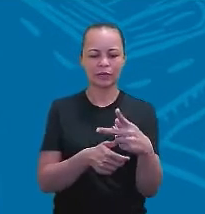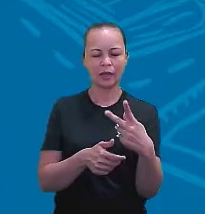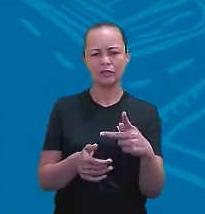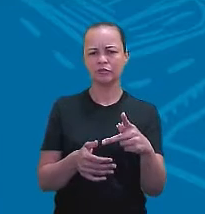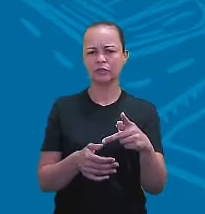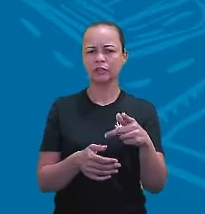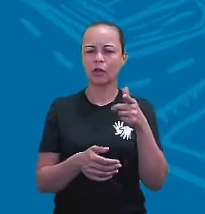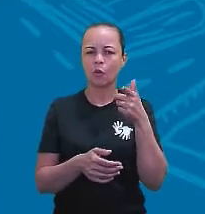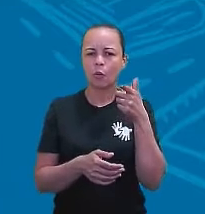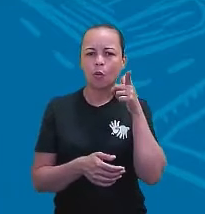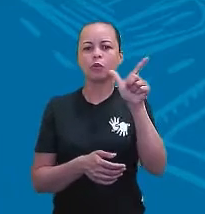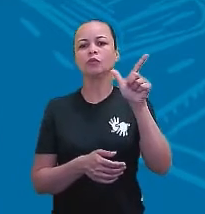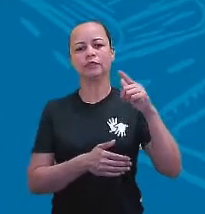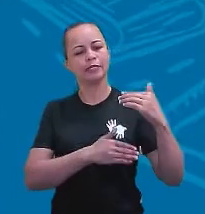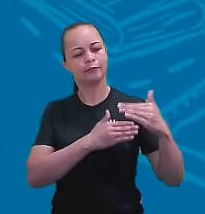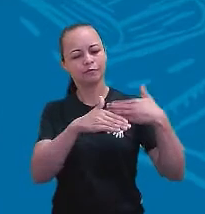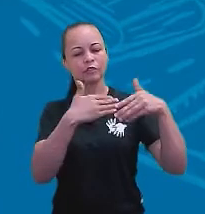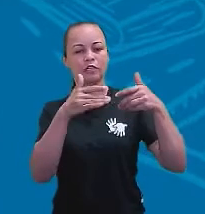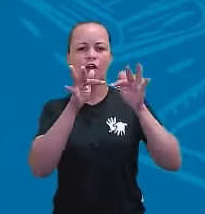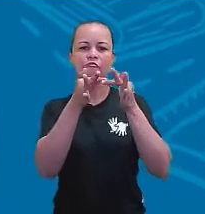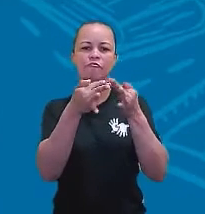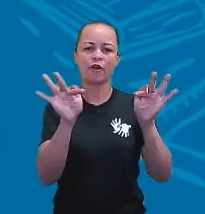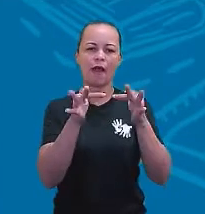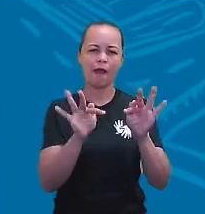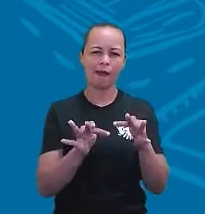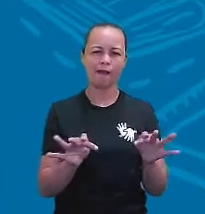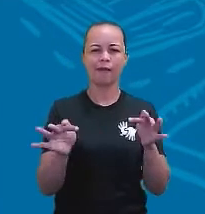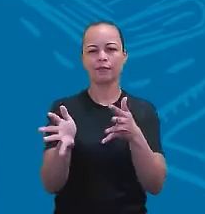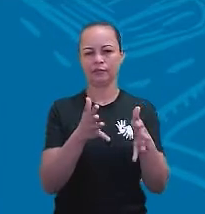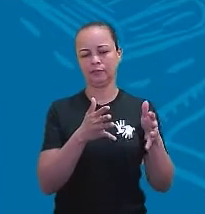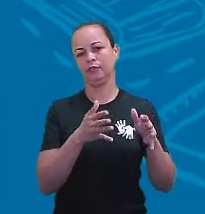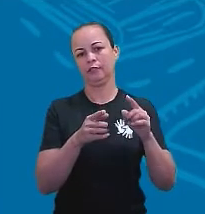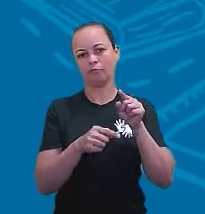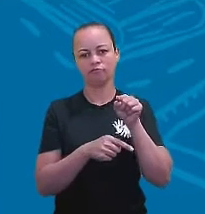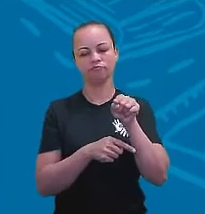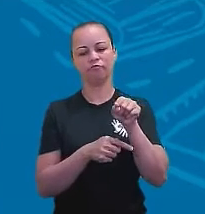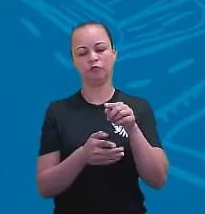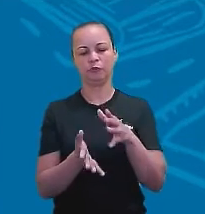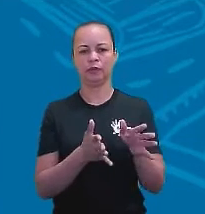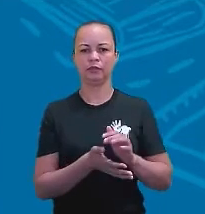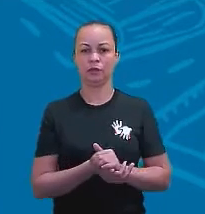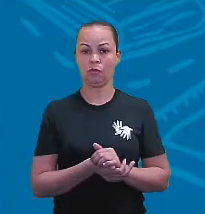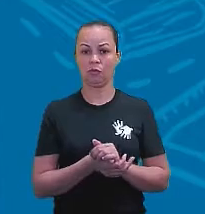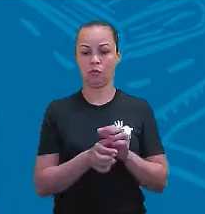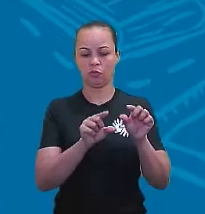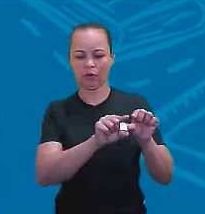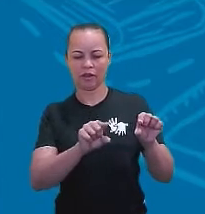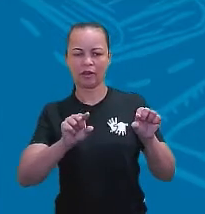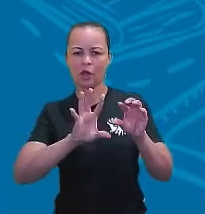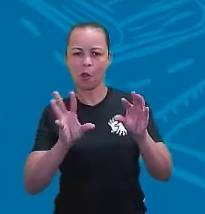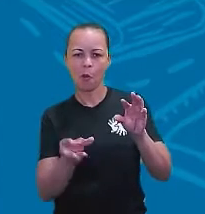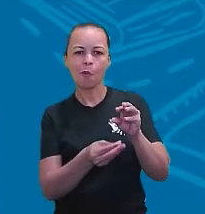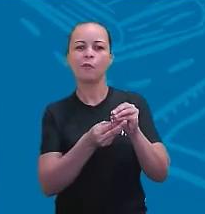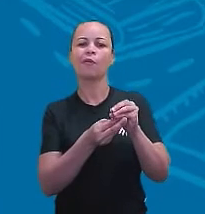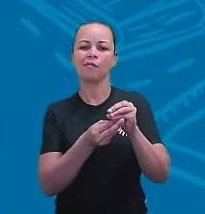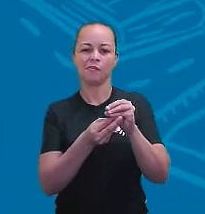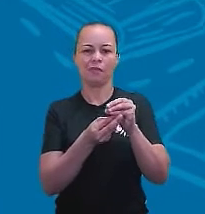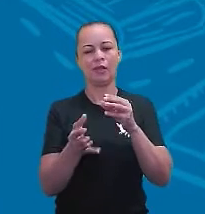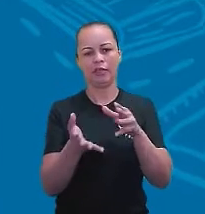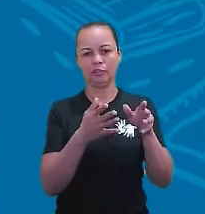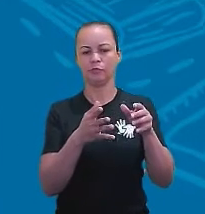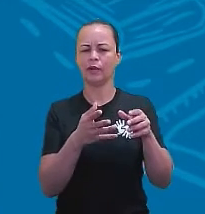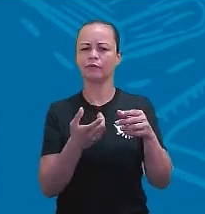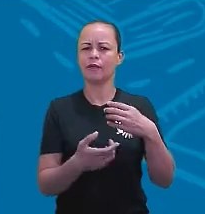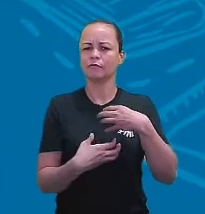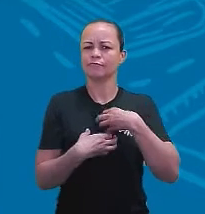consegue construir qualquer frase na afirmação. Porque o resto é só o complemento que você vai colocar para dar sentido aí à tua